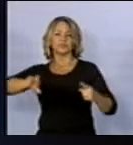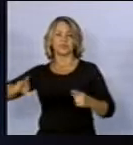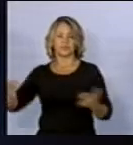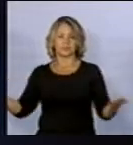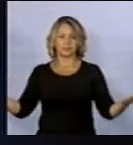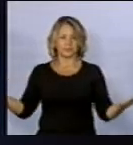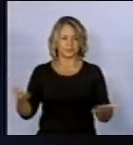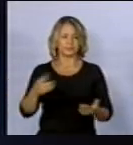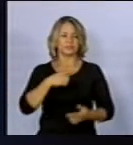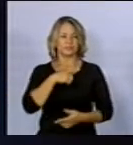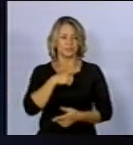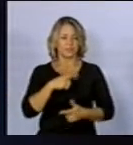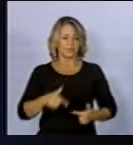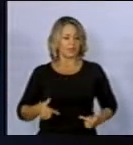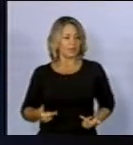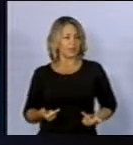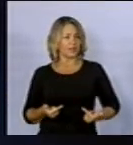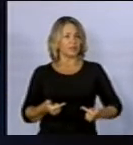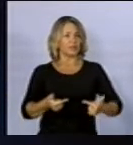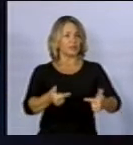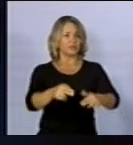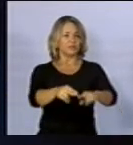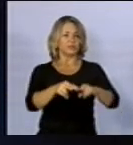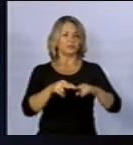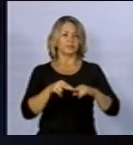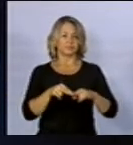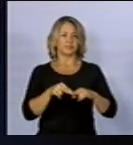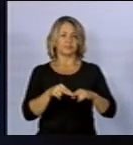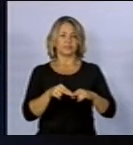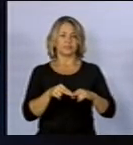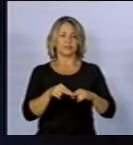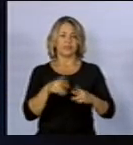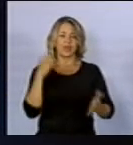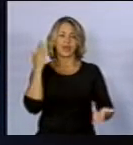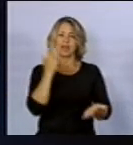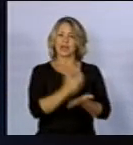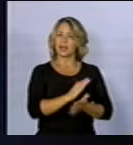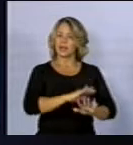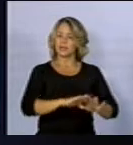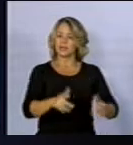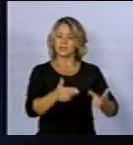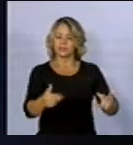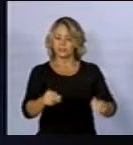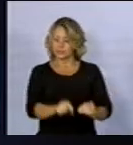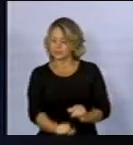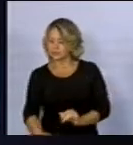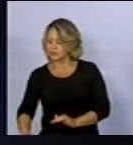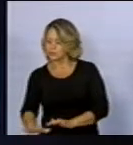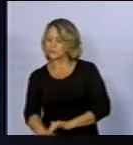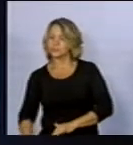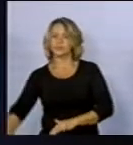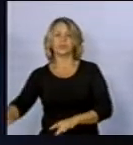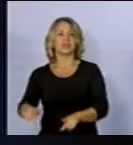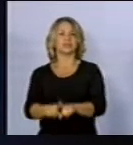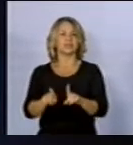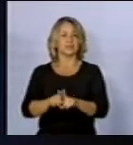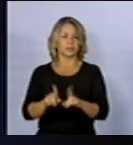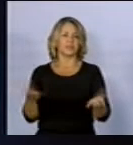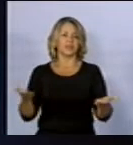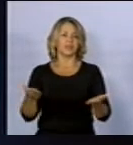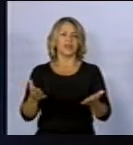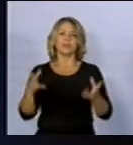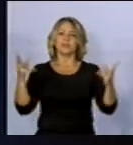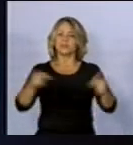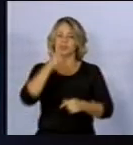inclusive na luta pela pela pelo combate aos resíduos sólidos e a logística reversa para que os